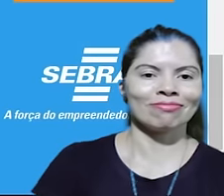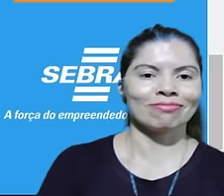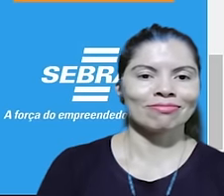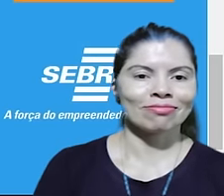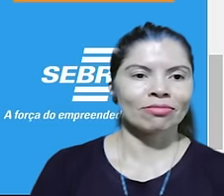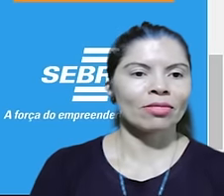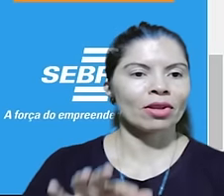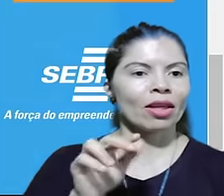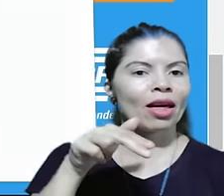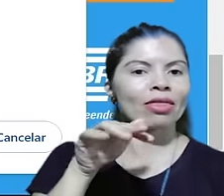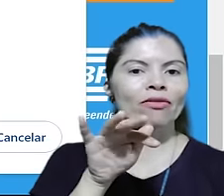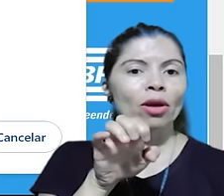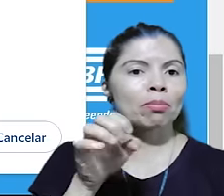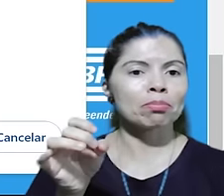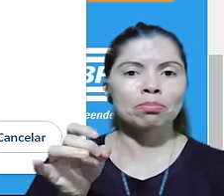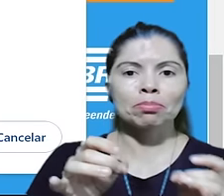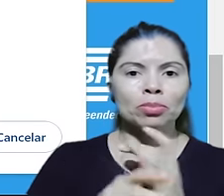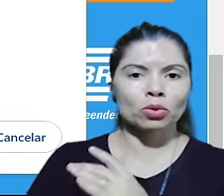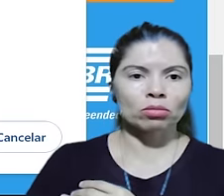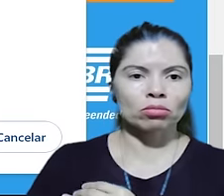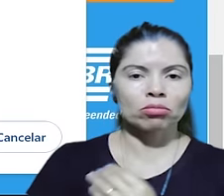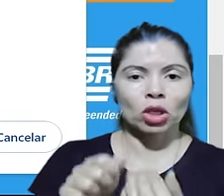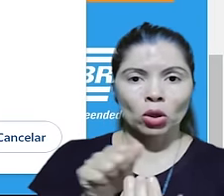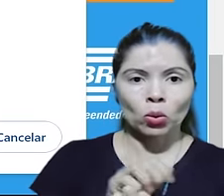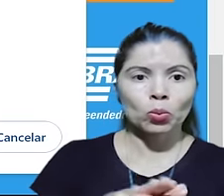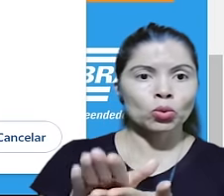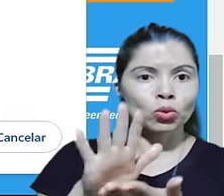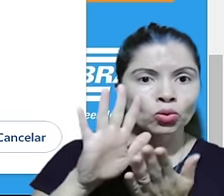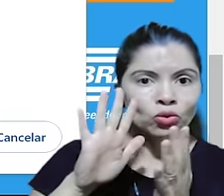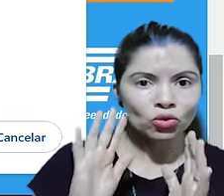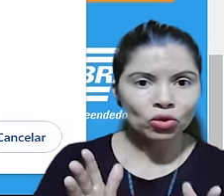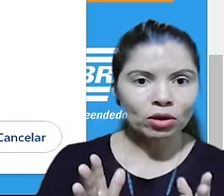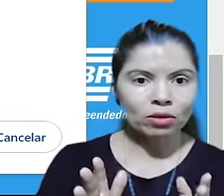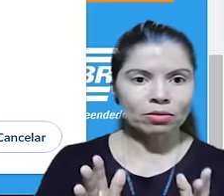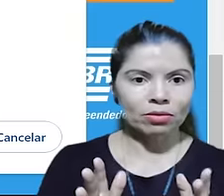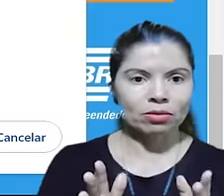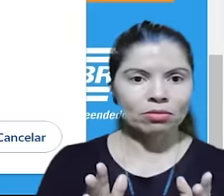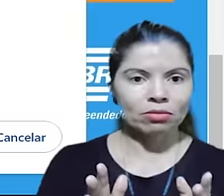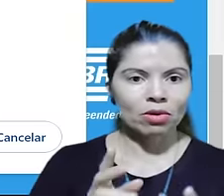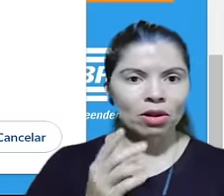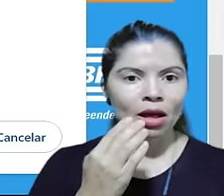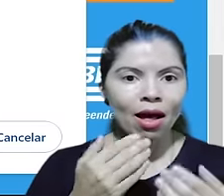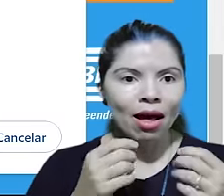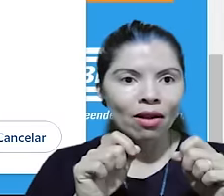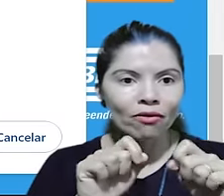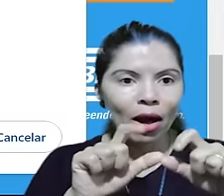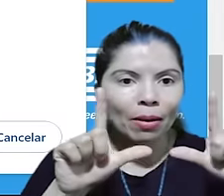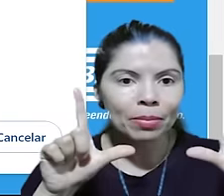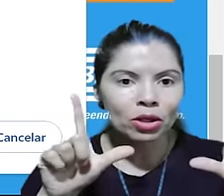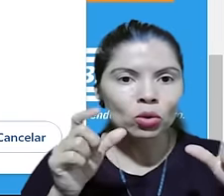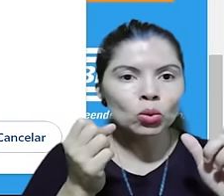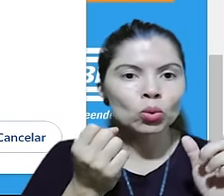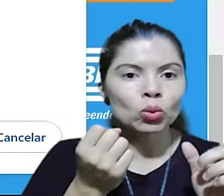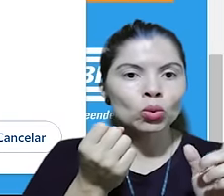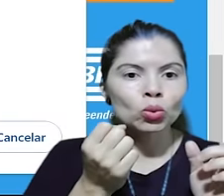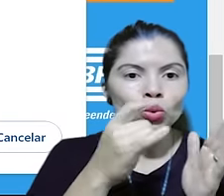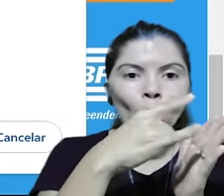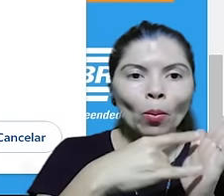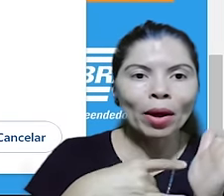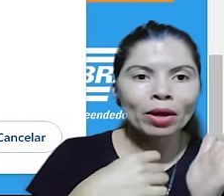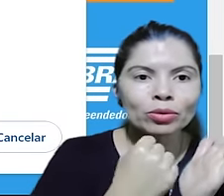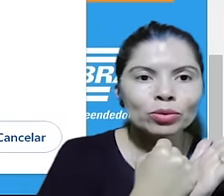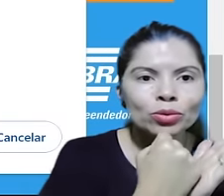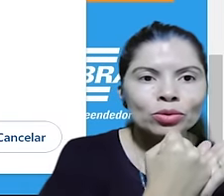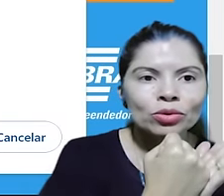fiscal pronto documento emitido quando você emite ele já abre pra gente O documento já